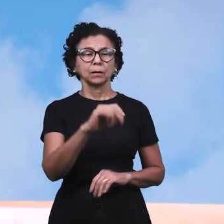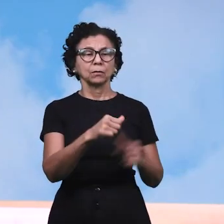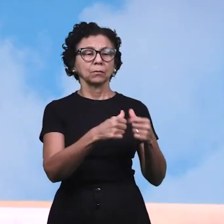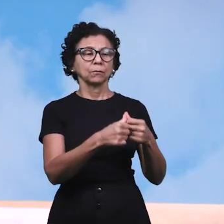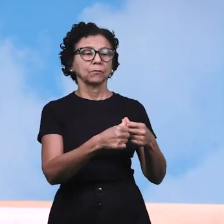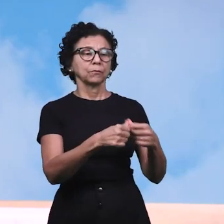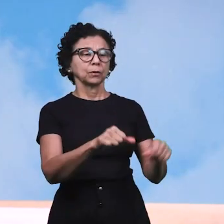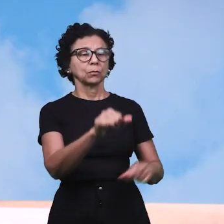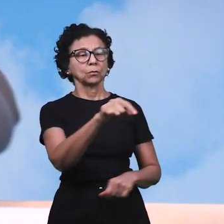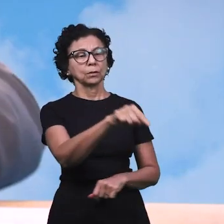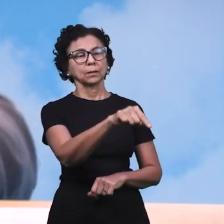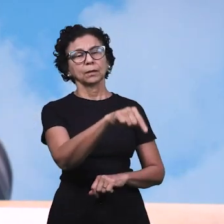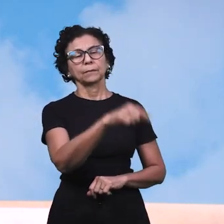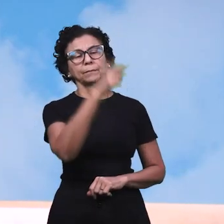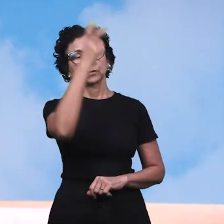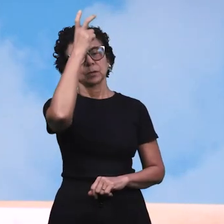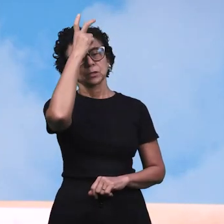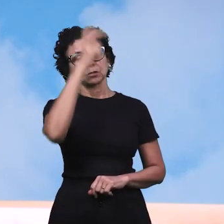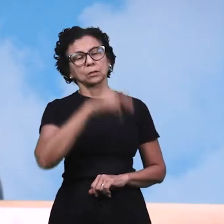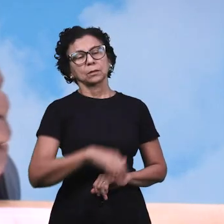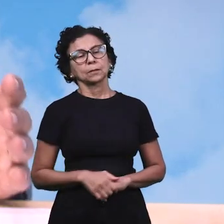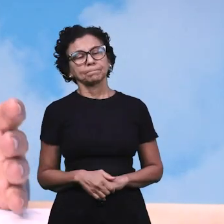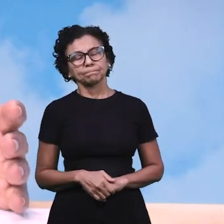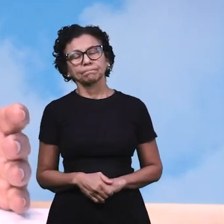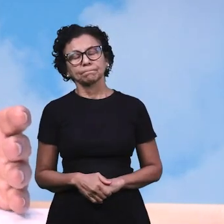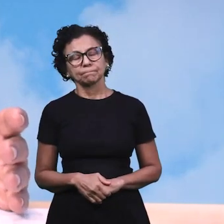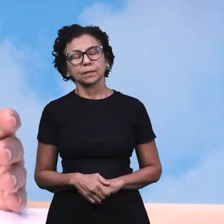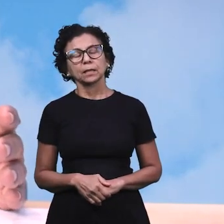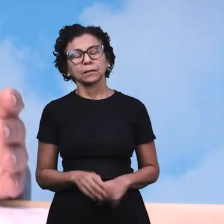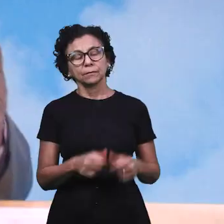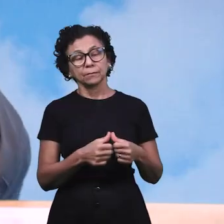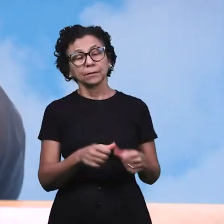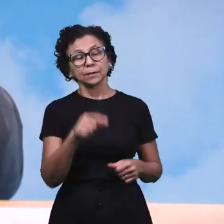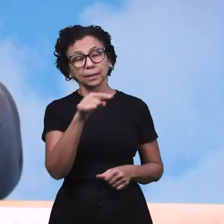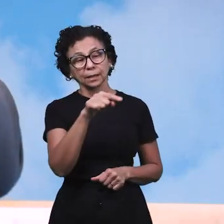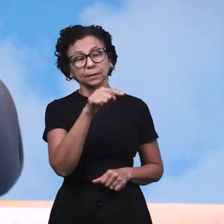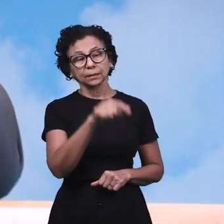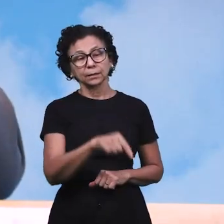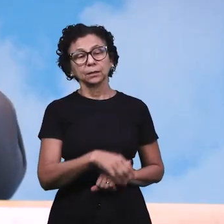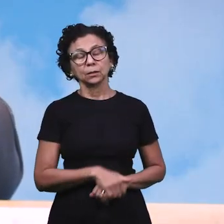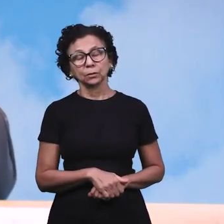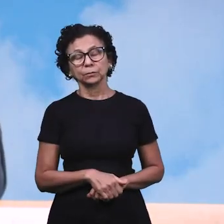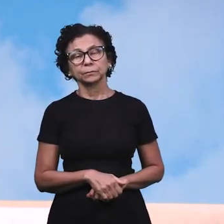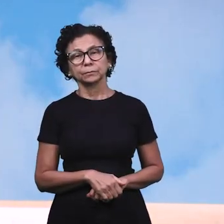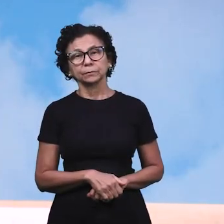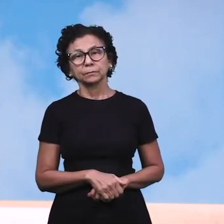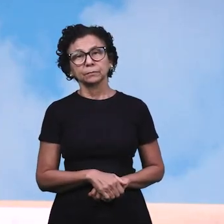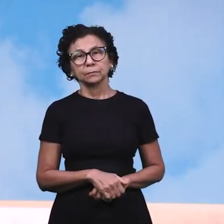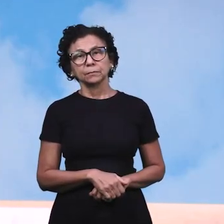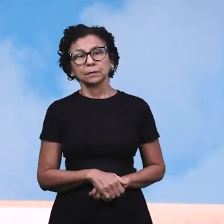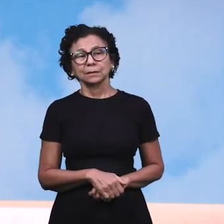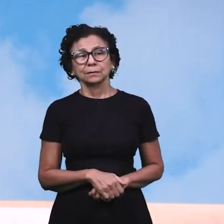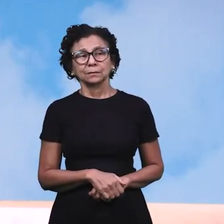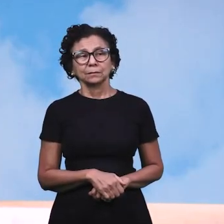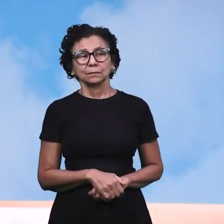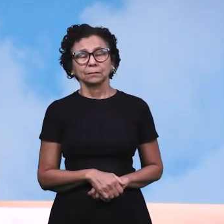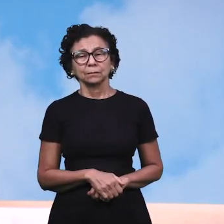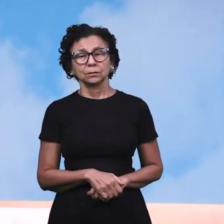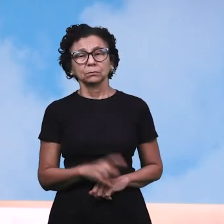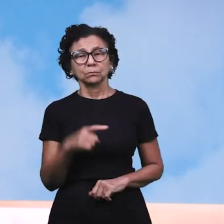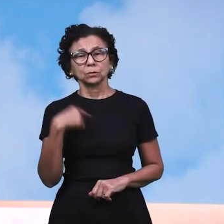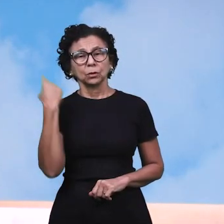fala, Simeão fica. Simeão ficou preso. Aí eles falam, nós somos culpados. É a nossa